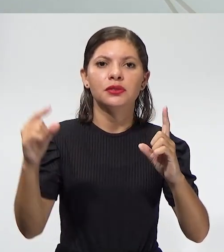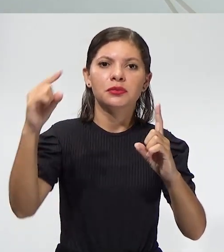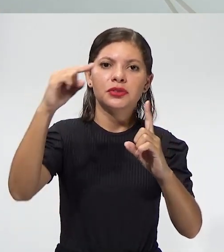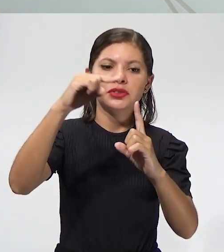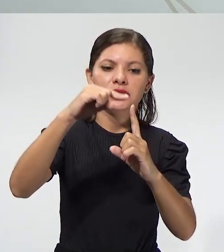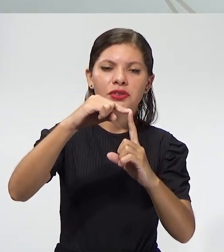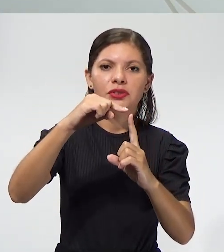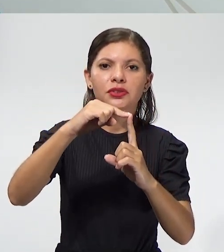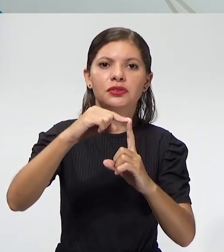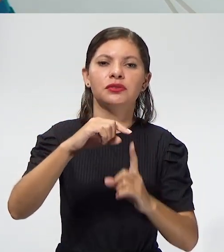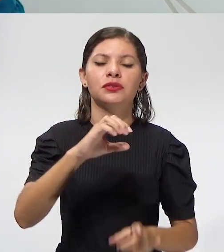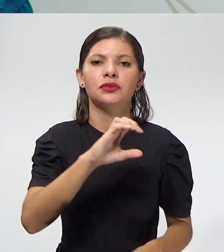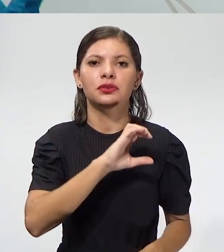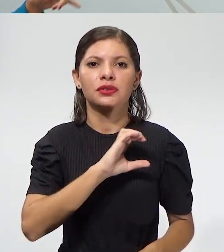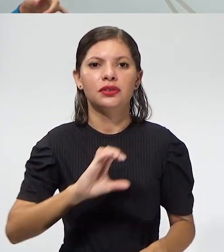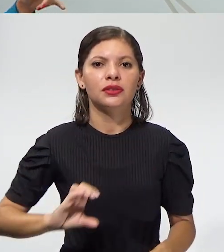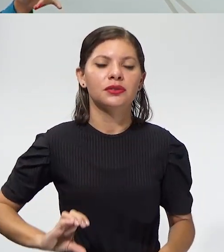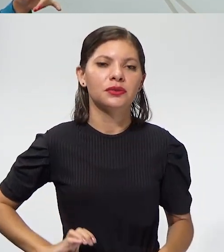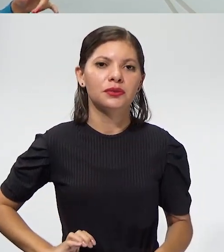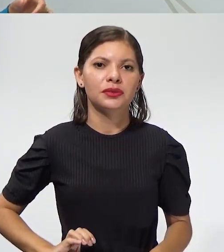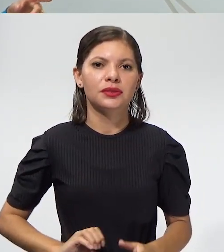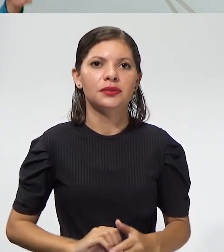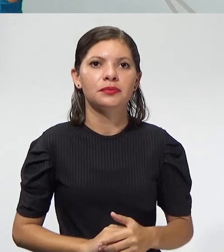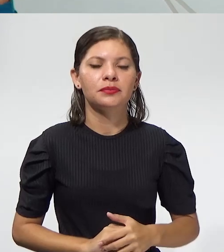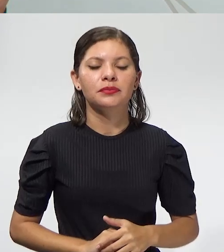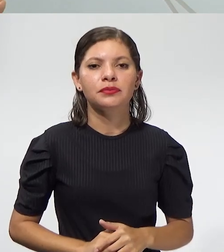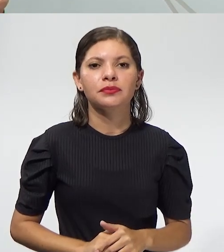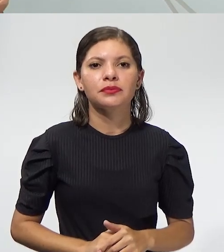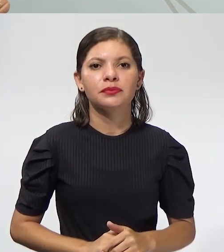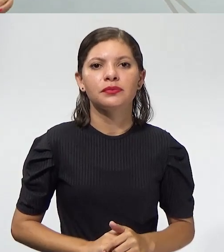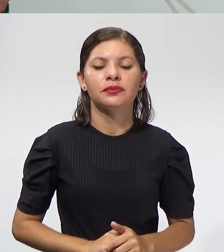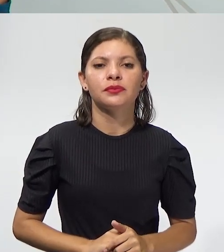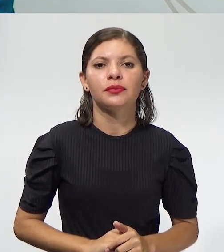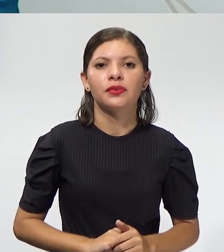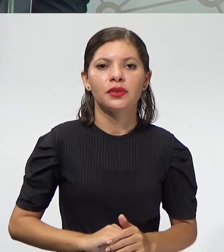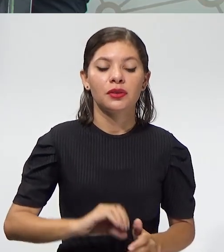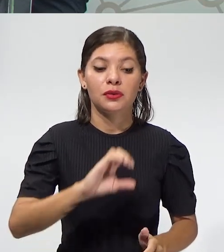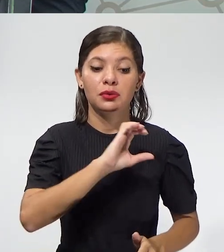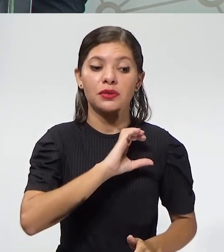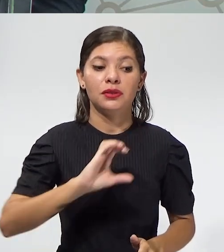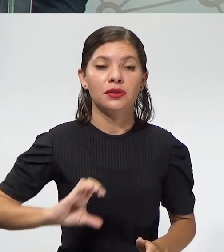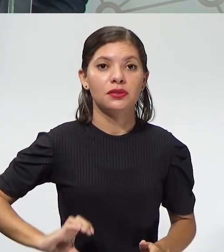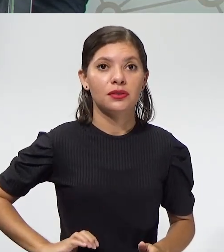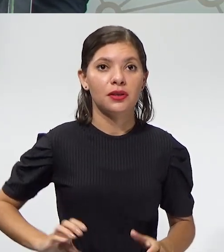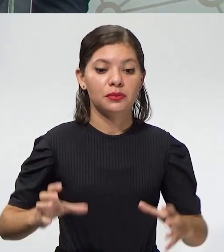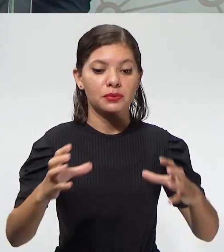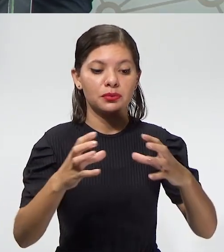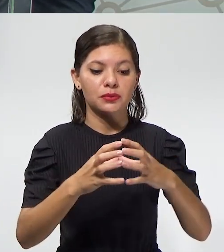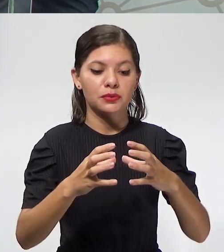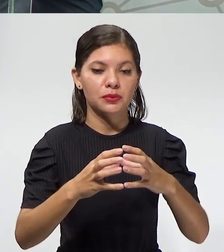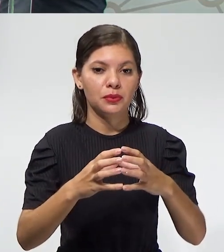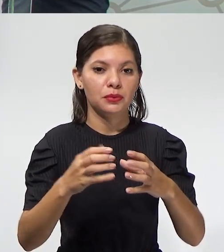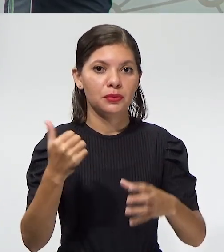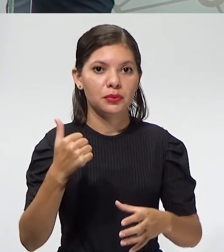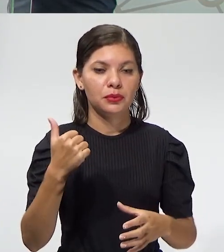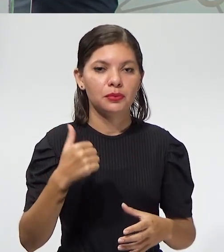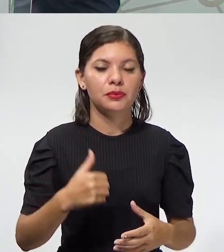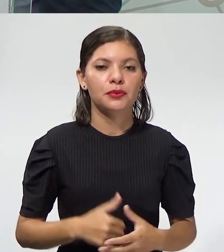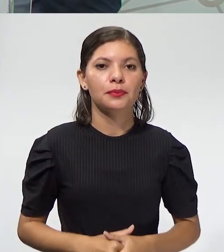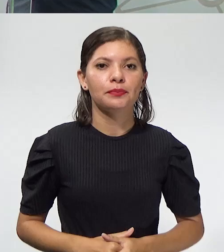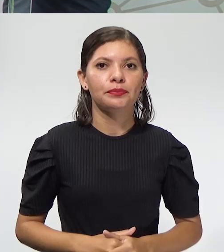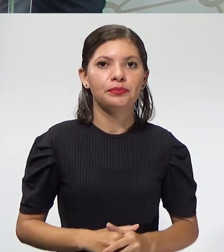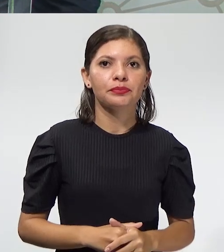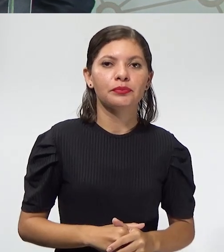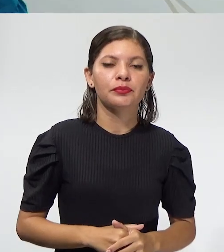ter vários objetivos e a gente vai ter várias coordenações, que não é o nosso caso. Nós temos aqui uma coordenação para um